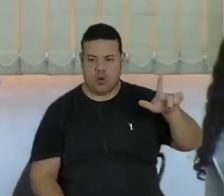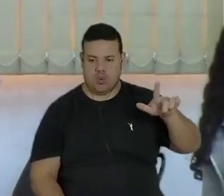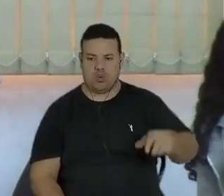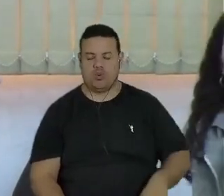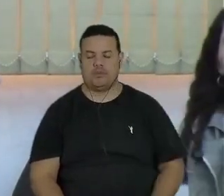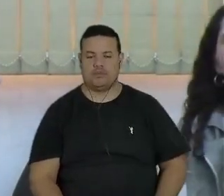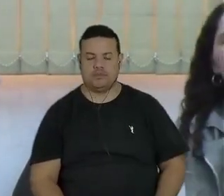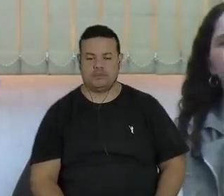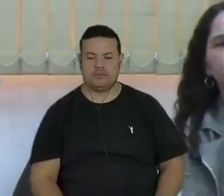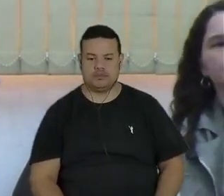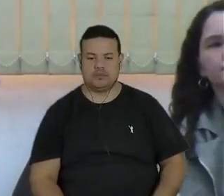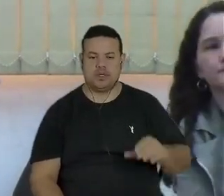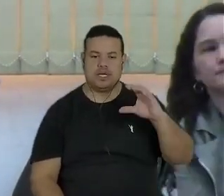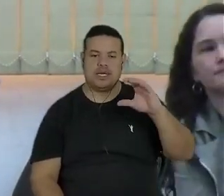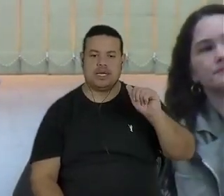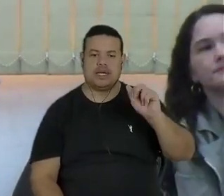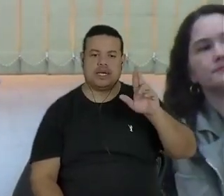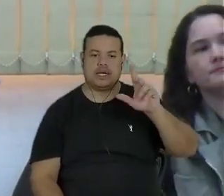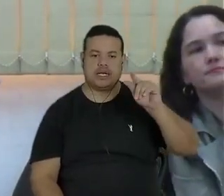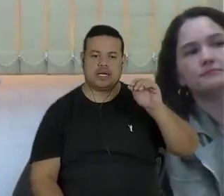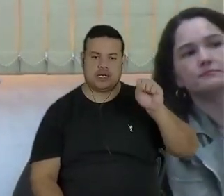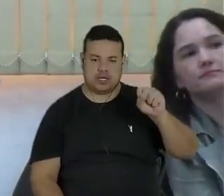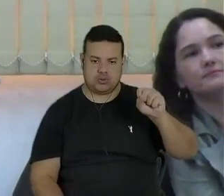Carlos Carijo,